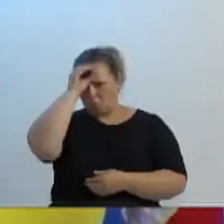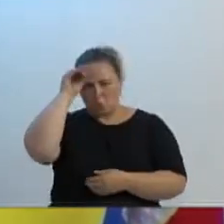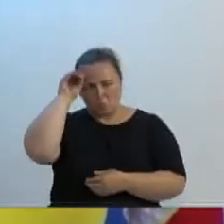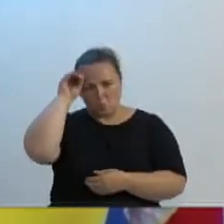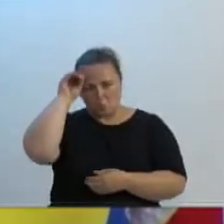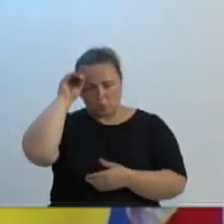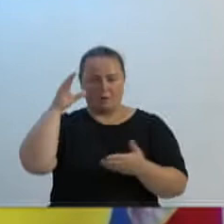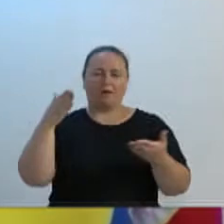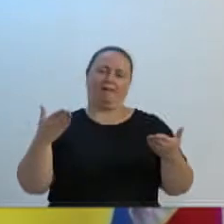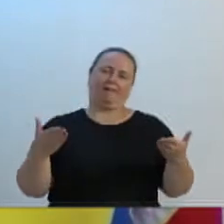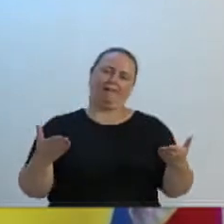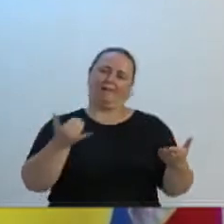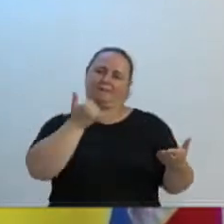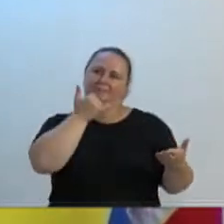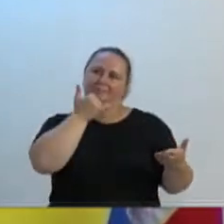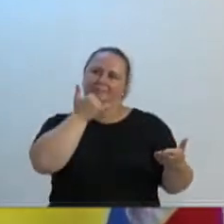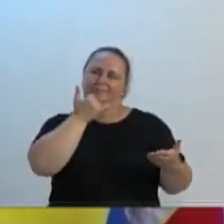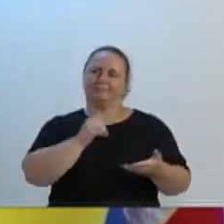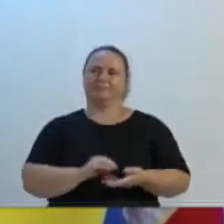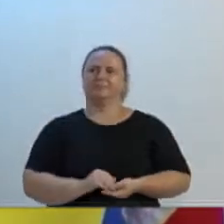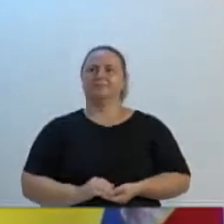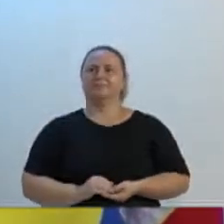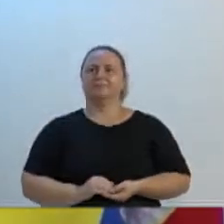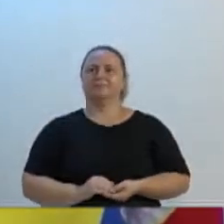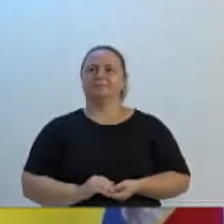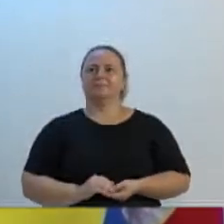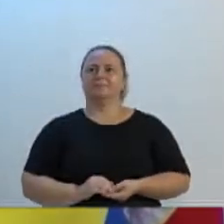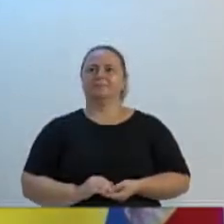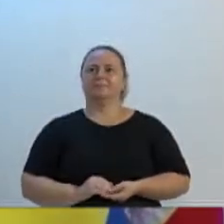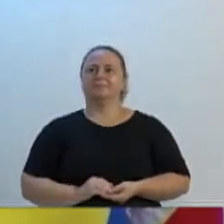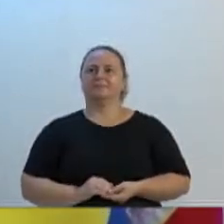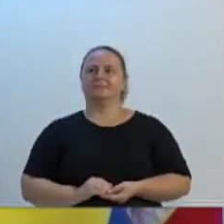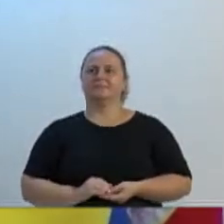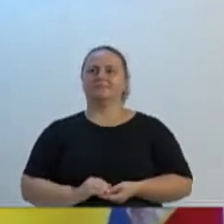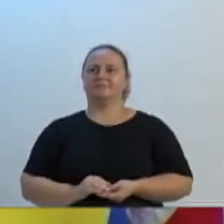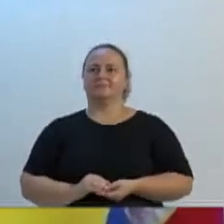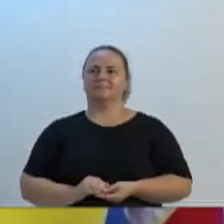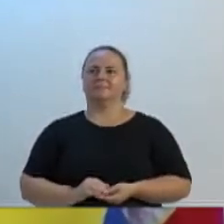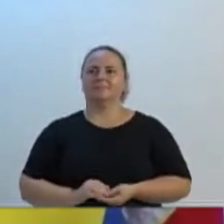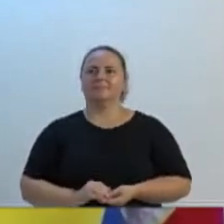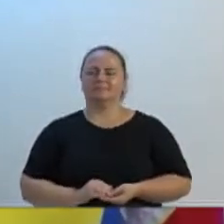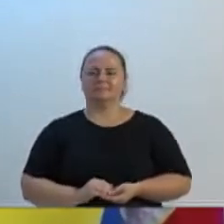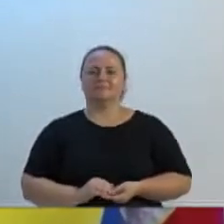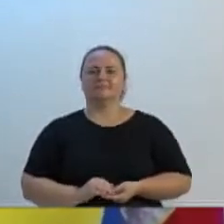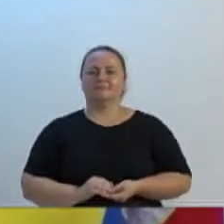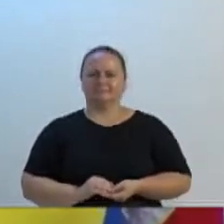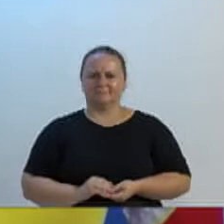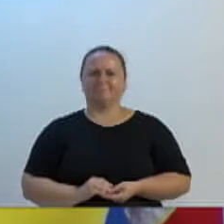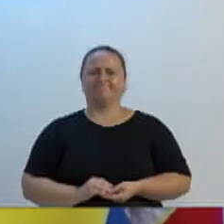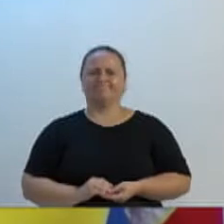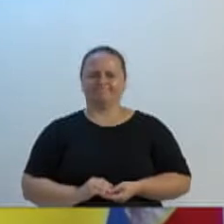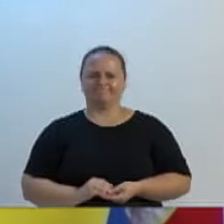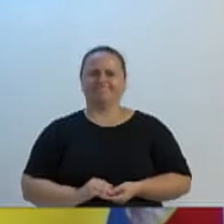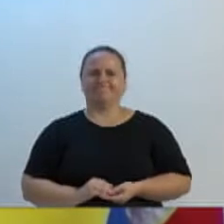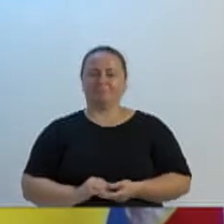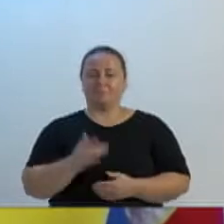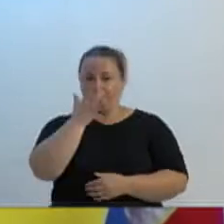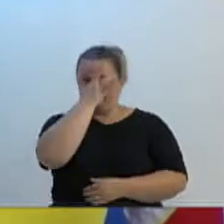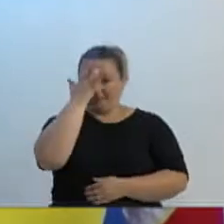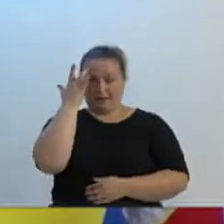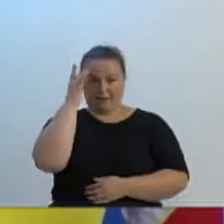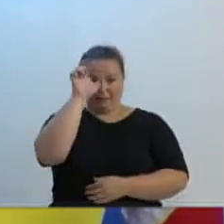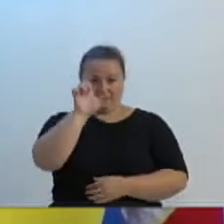enfim a niemeyer esse pessoal acaba denegrindo a imagem